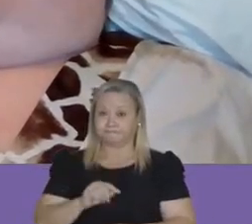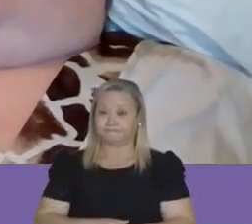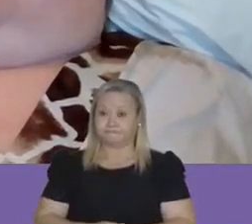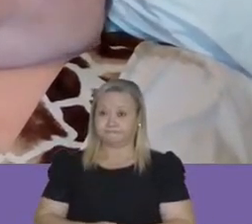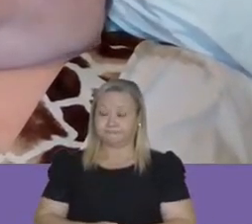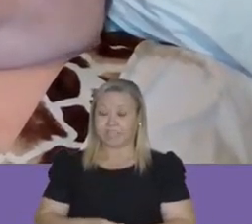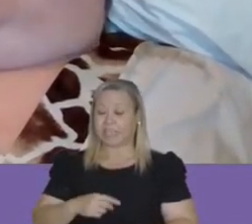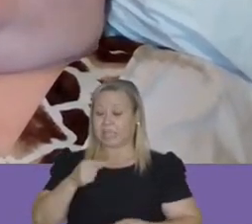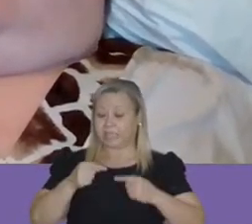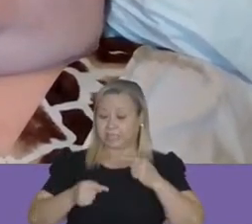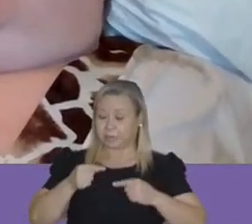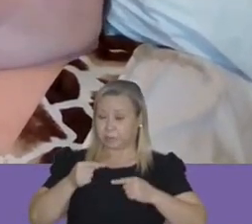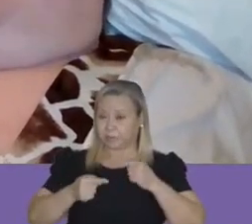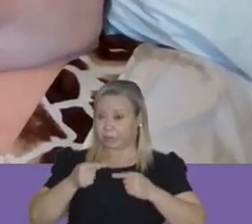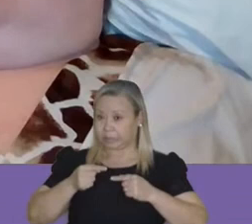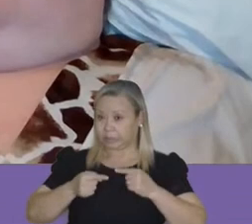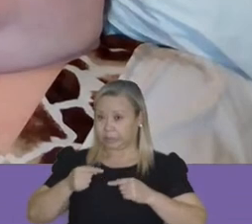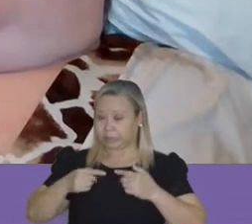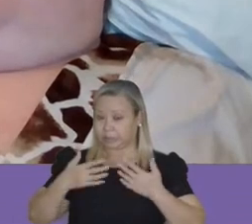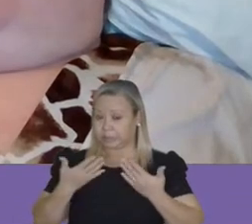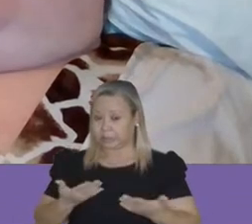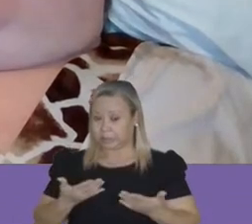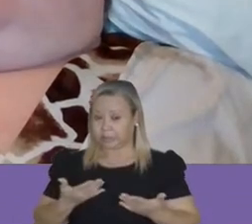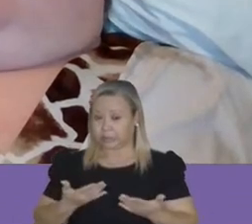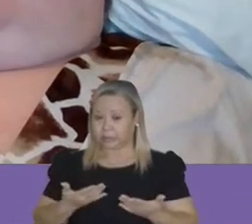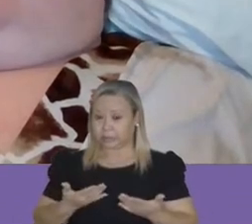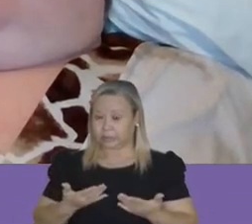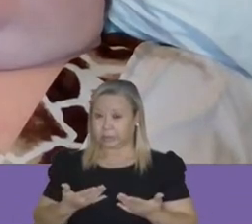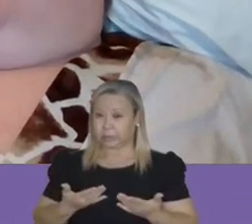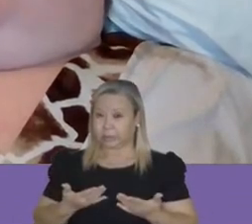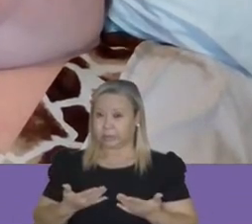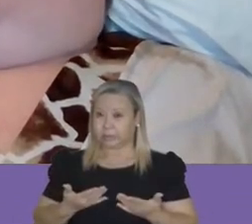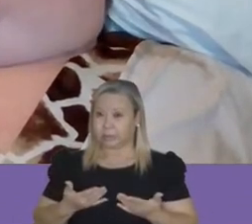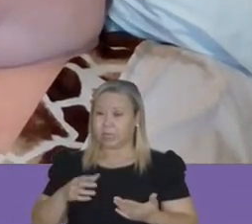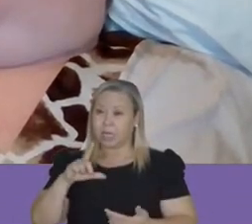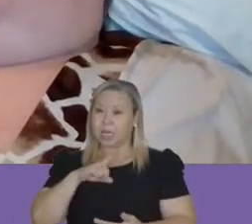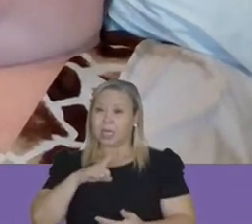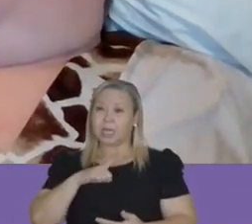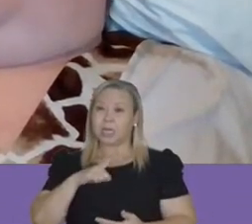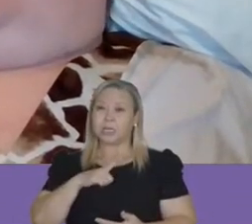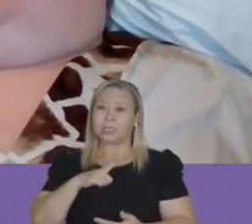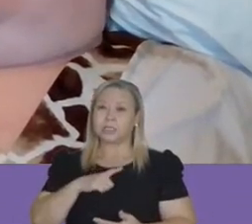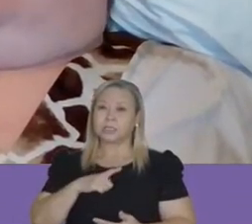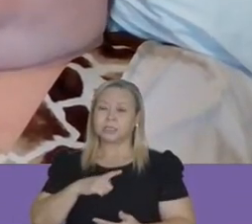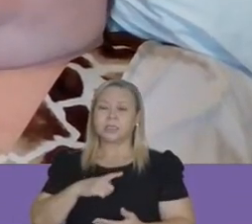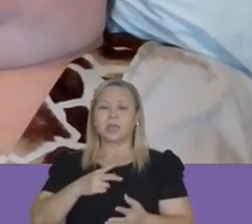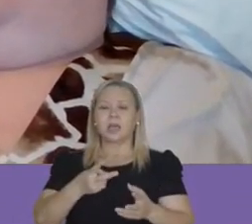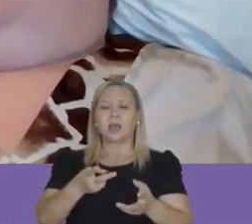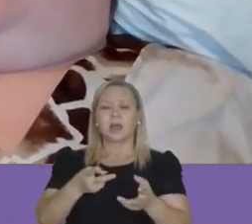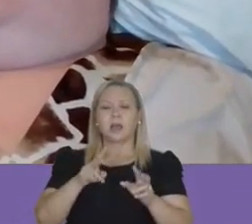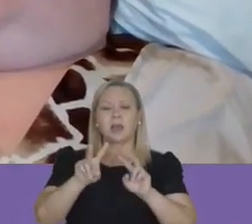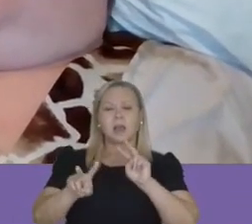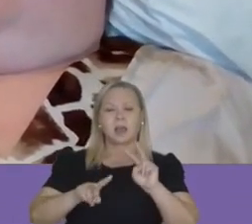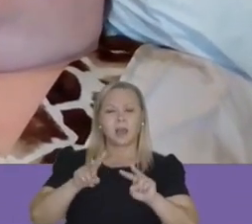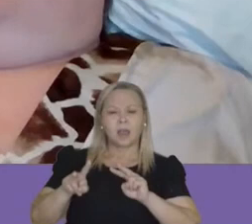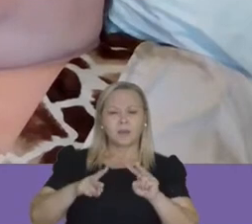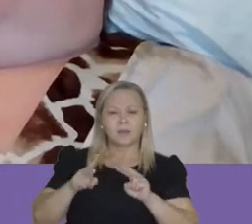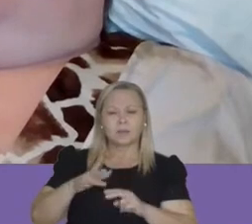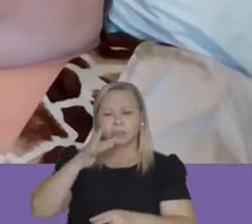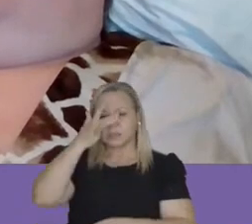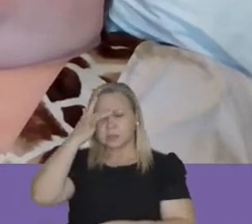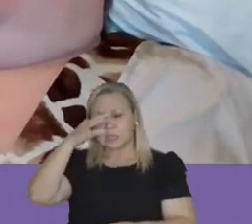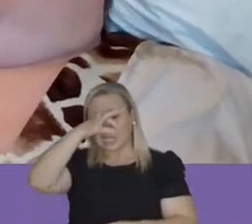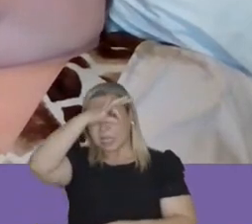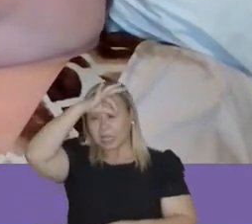essa política, não é vista, como eu disse, com bons olhos para quem é ignorante,